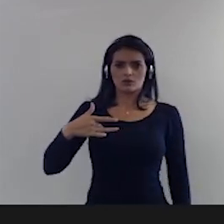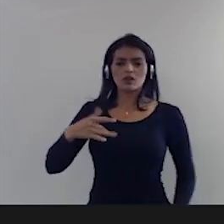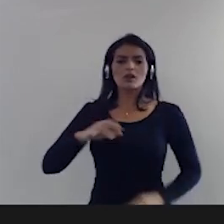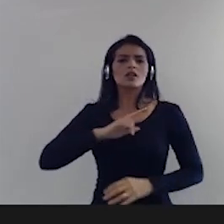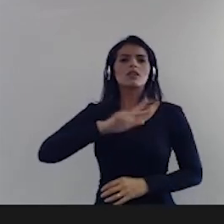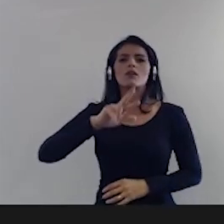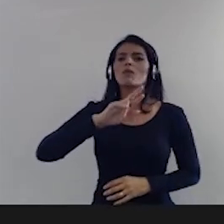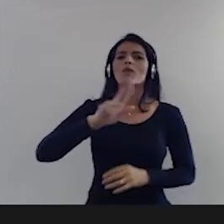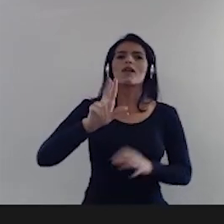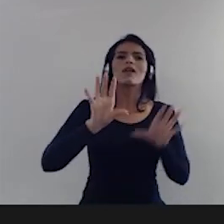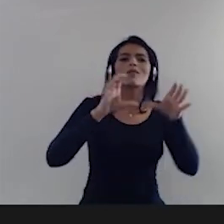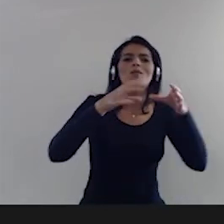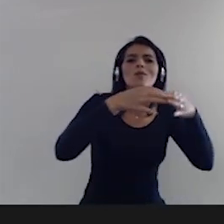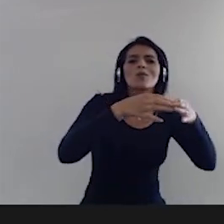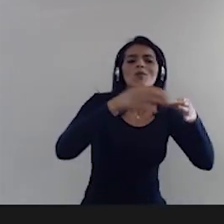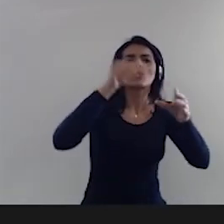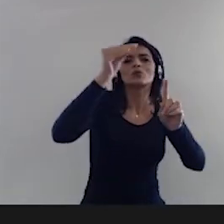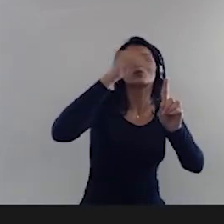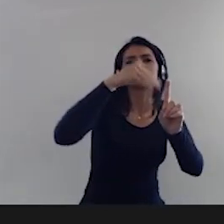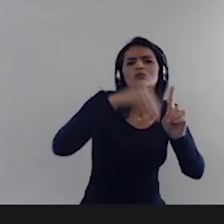grupos tradicionais de